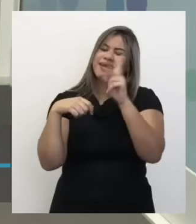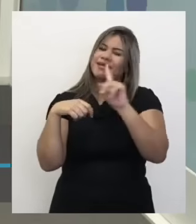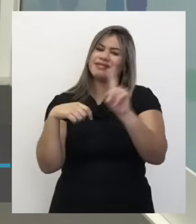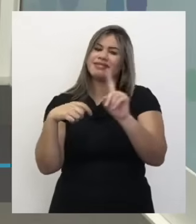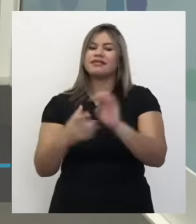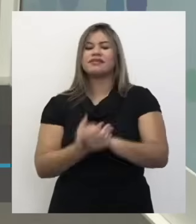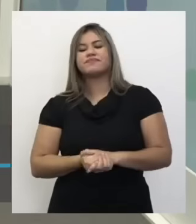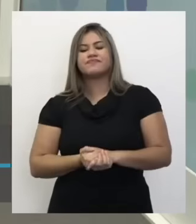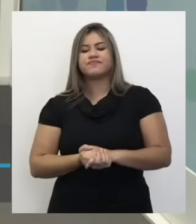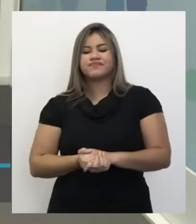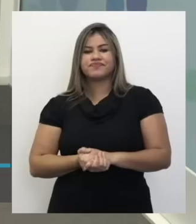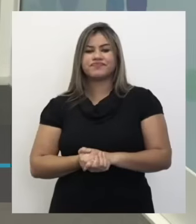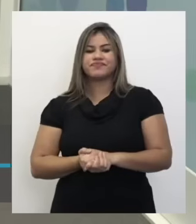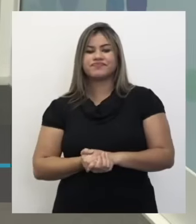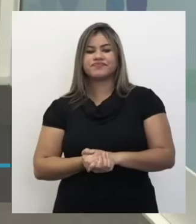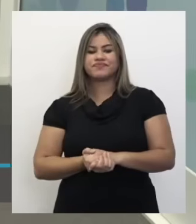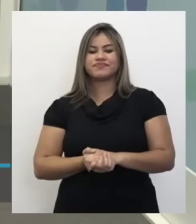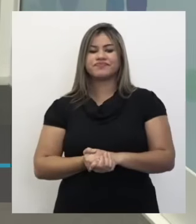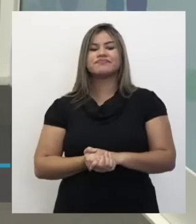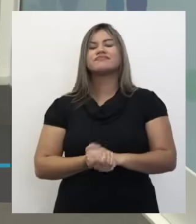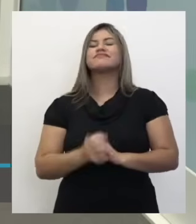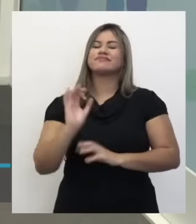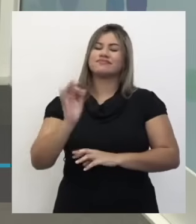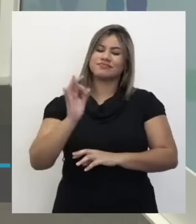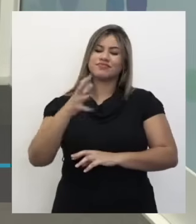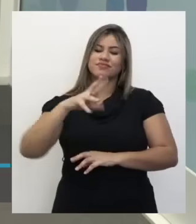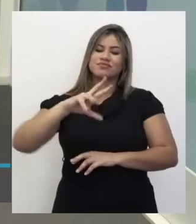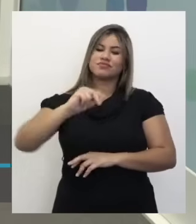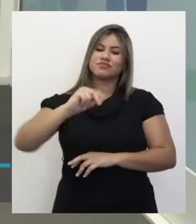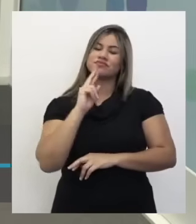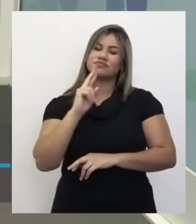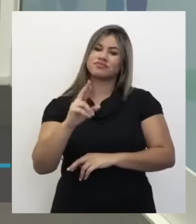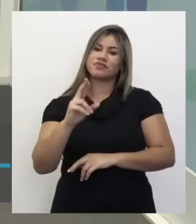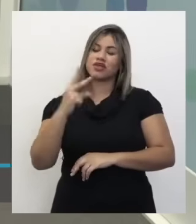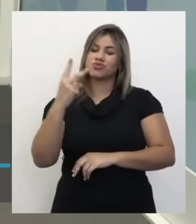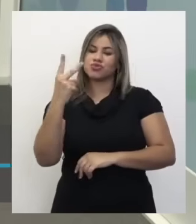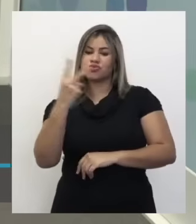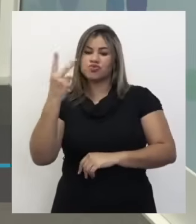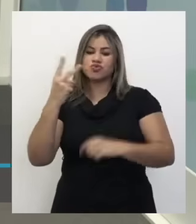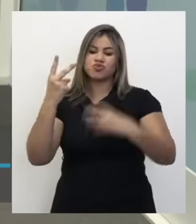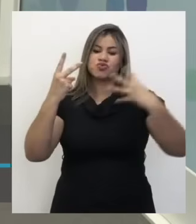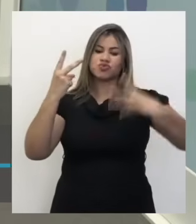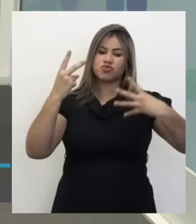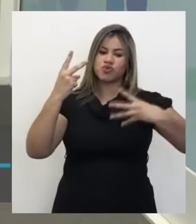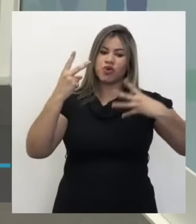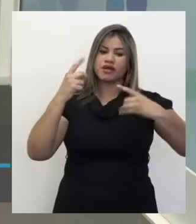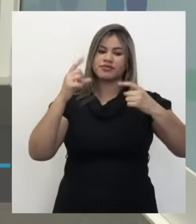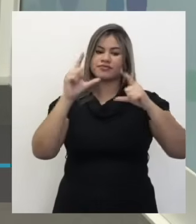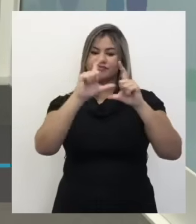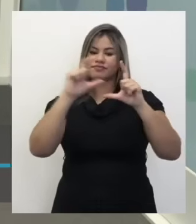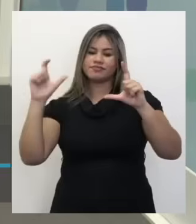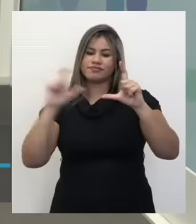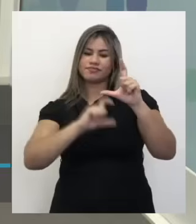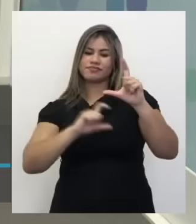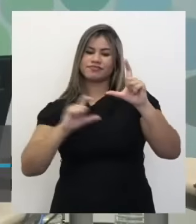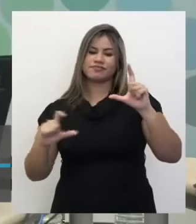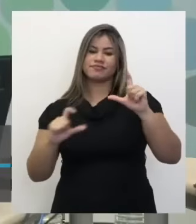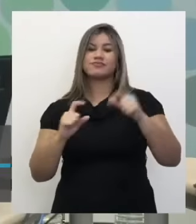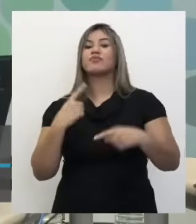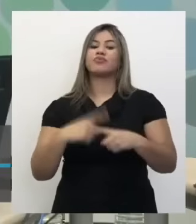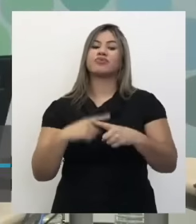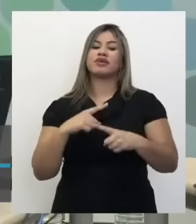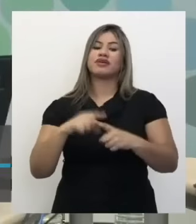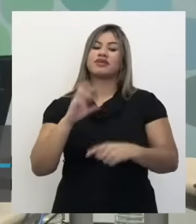Quarto quadrinho. Exatamente. Estão colocando até o segundo e o quarto. É porque eu tinha colocado a resposta da